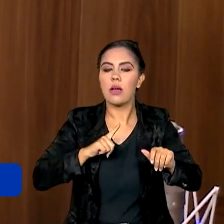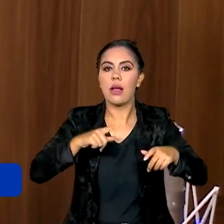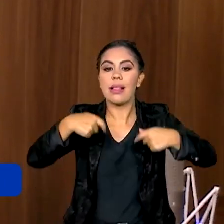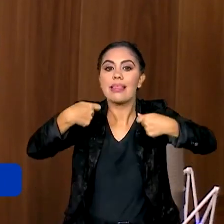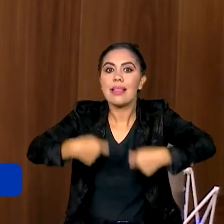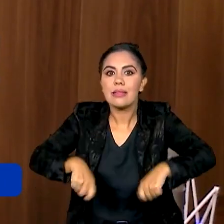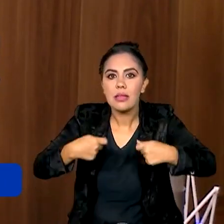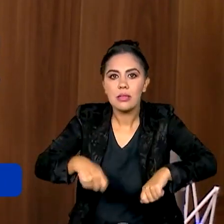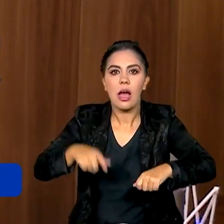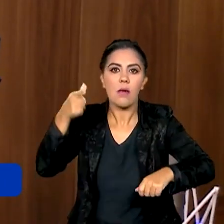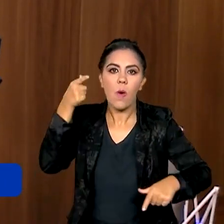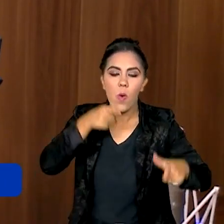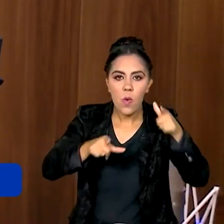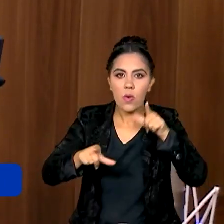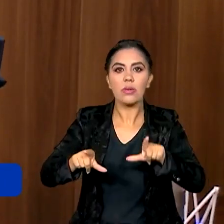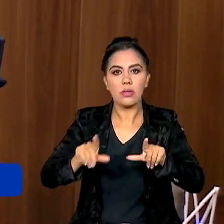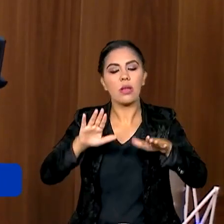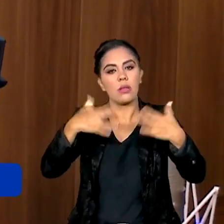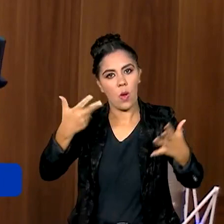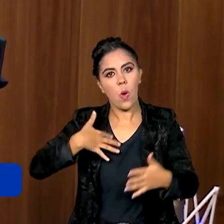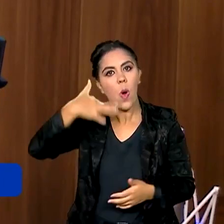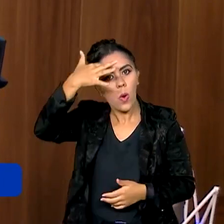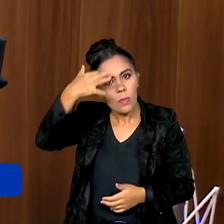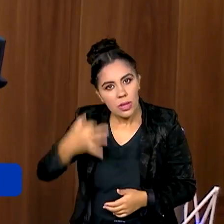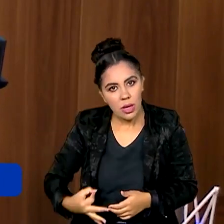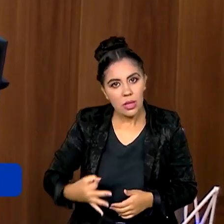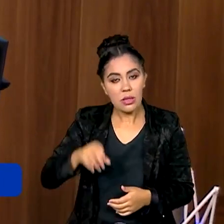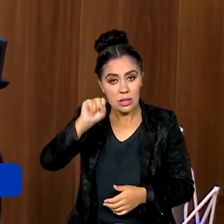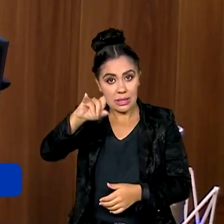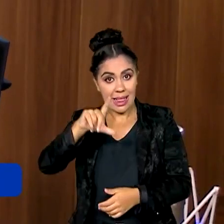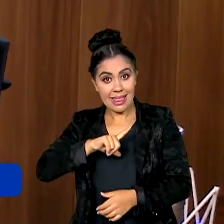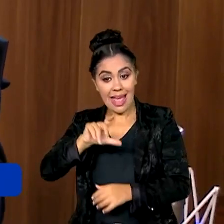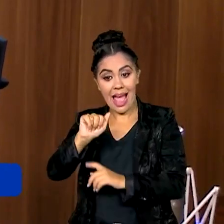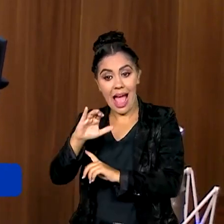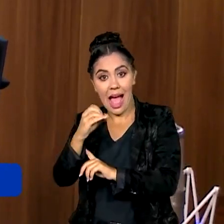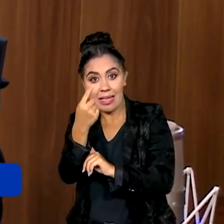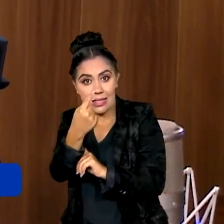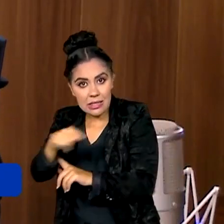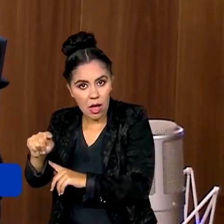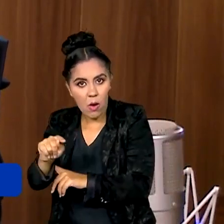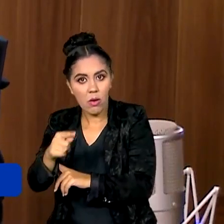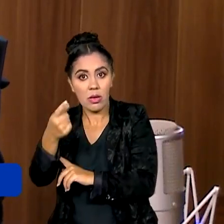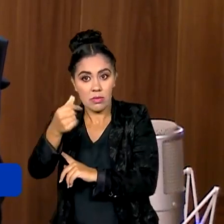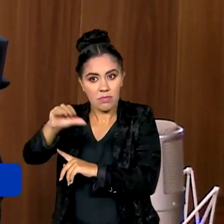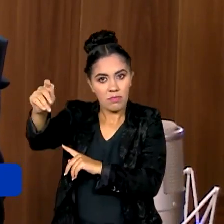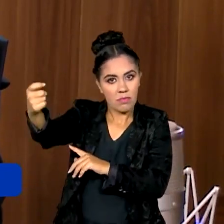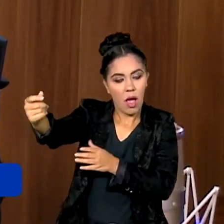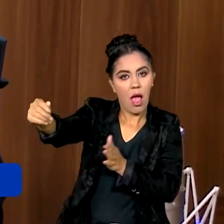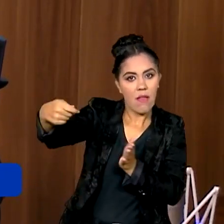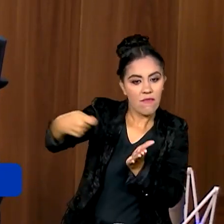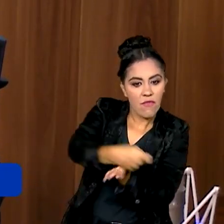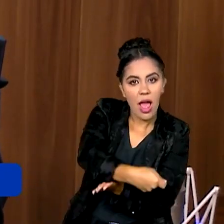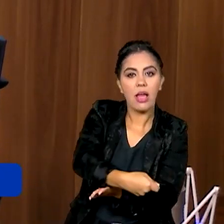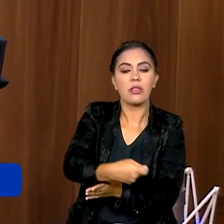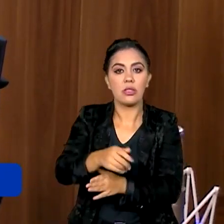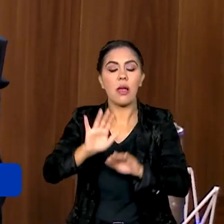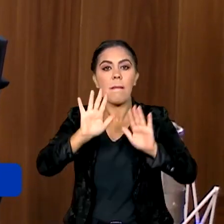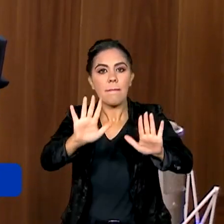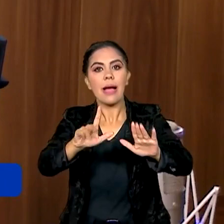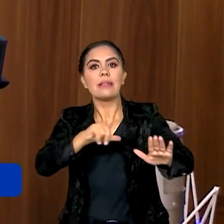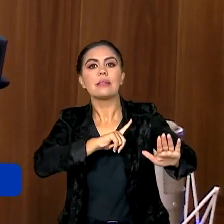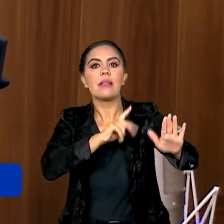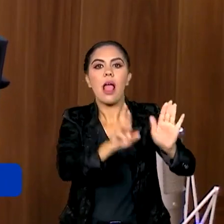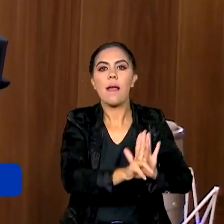devem tomar. Então, eu entendo que quem tem ação quer quanto mais dinheiro, quer melhor. Mas quem representa a população,